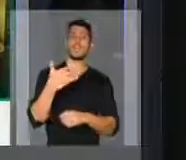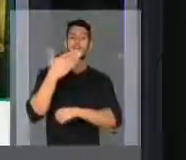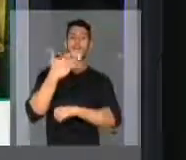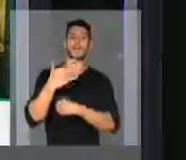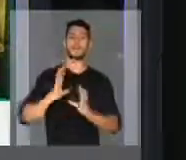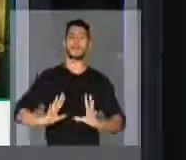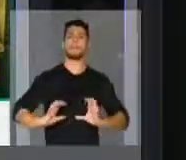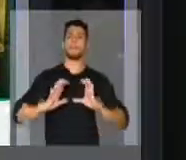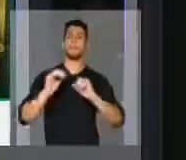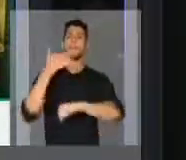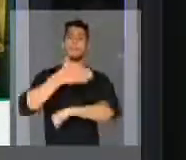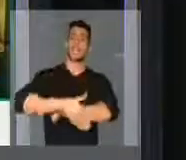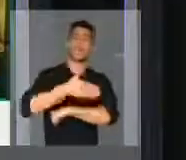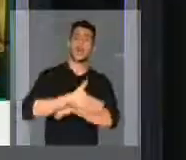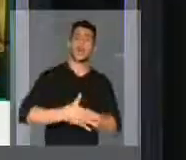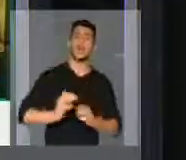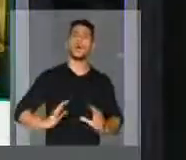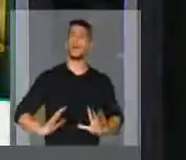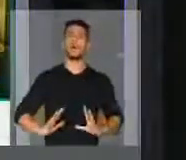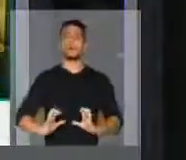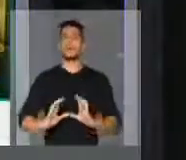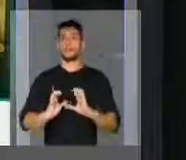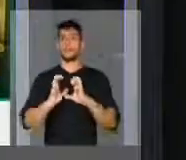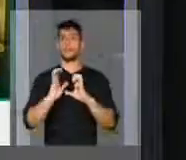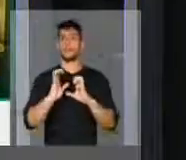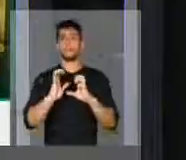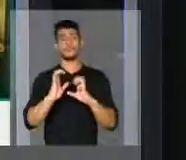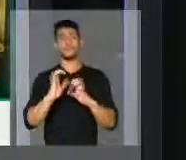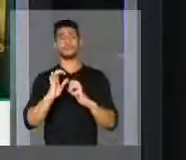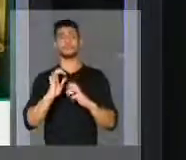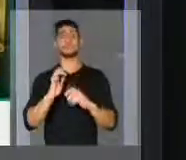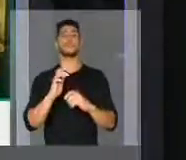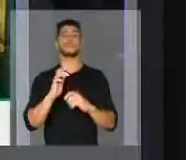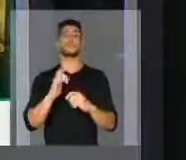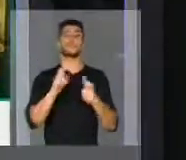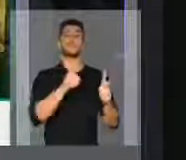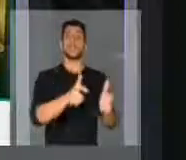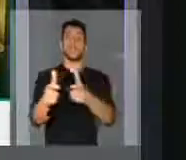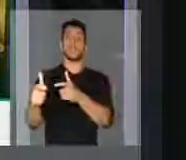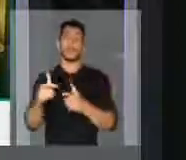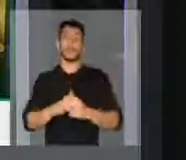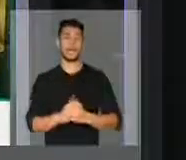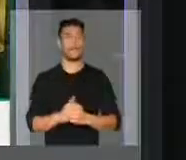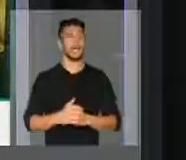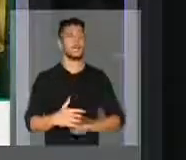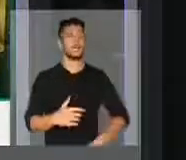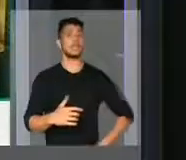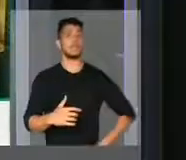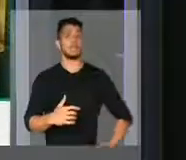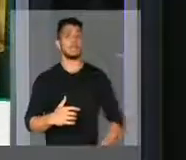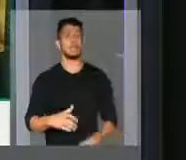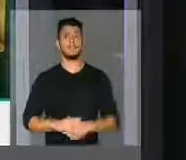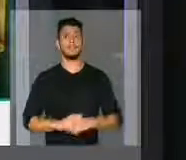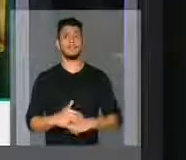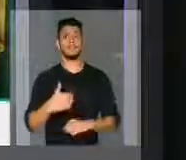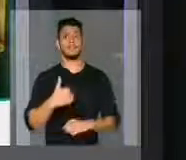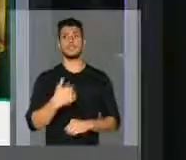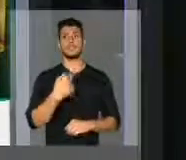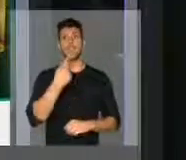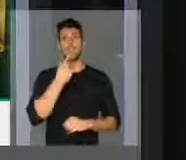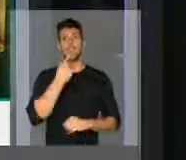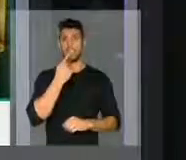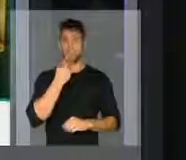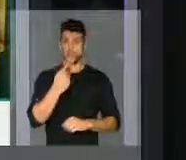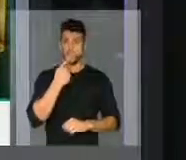estou falando de posse. É você comprar para ter dentro da sua casa. Mas se ele... Isso é registro, deputado, não é porte, não.